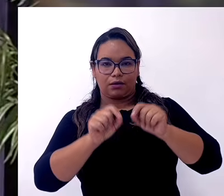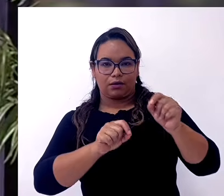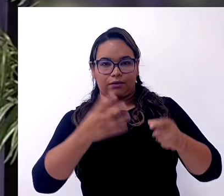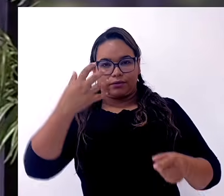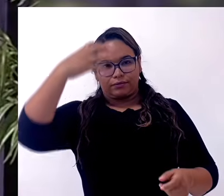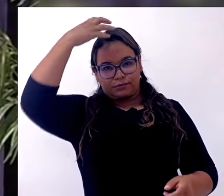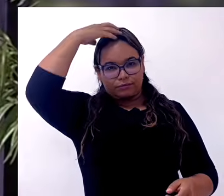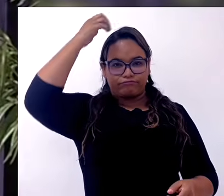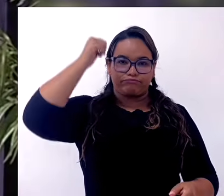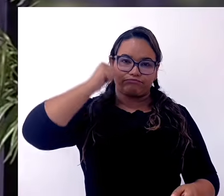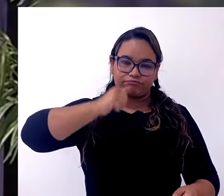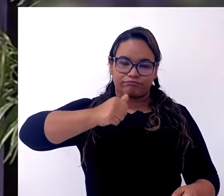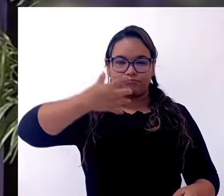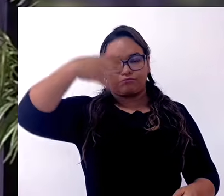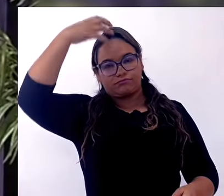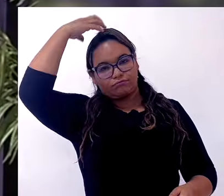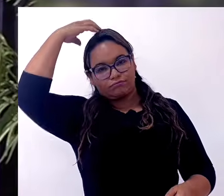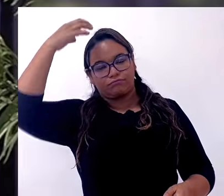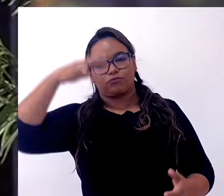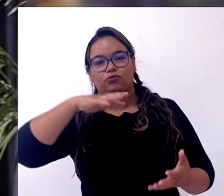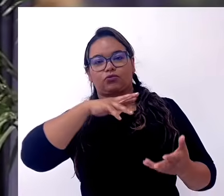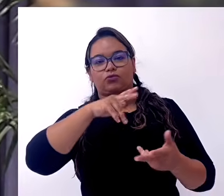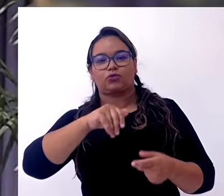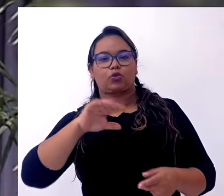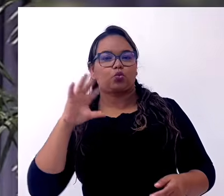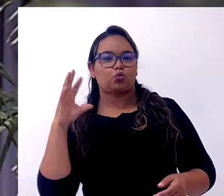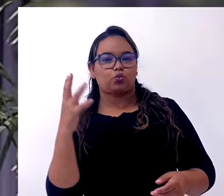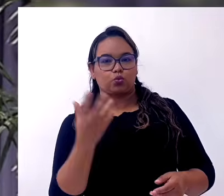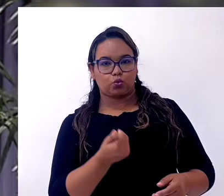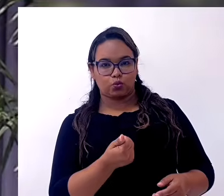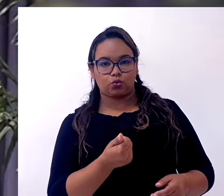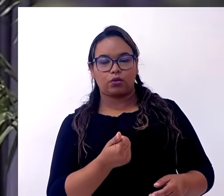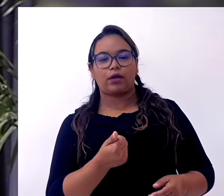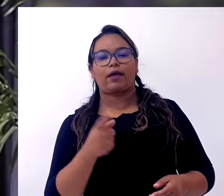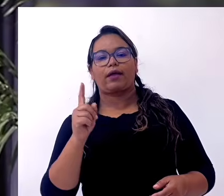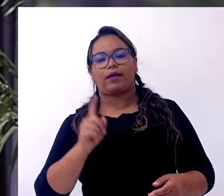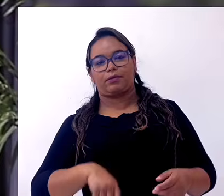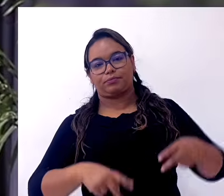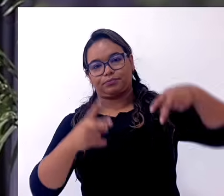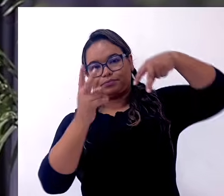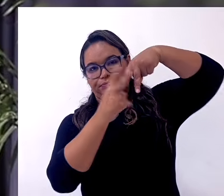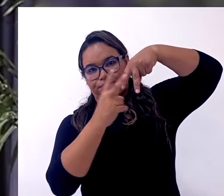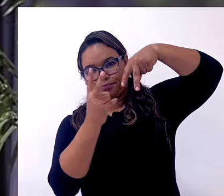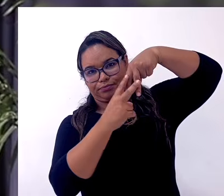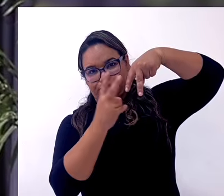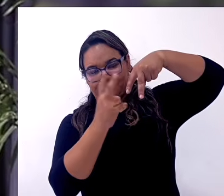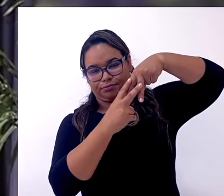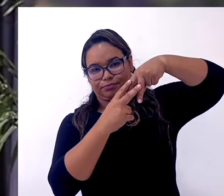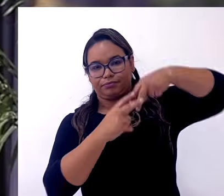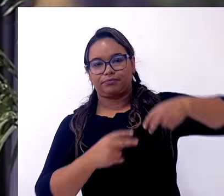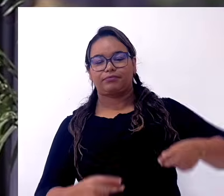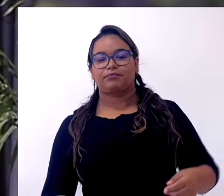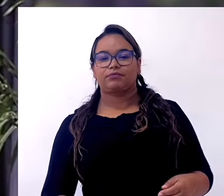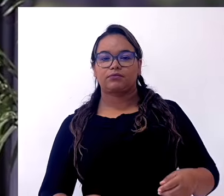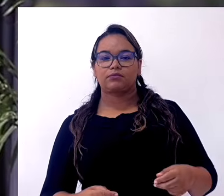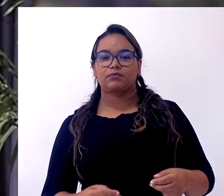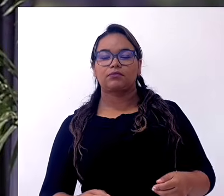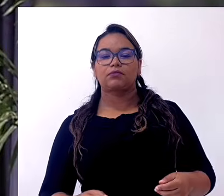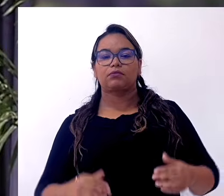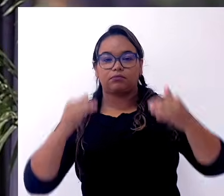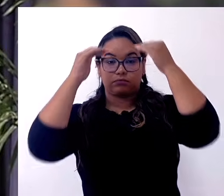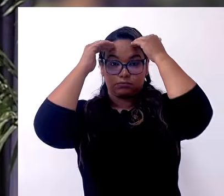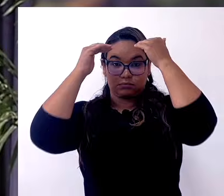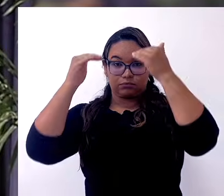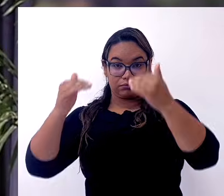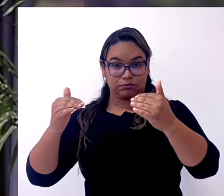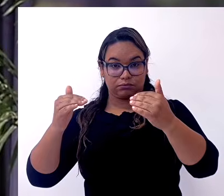para mostrar a intriga da religião islâmica e da religião católica que ocorre por trás dos bastidores. Tudo